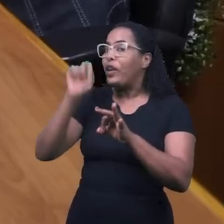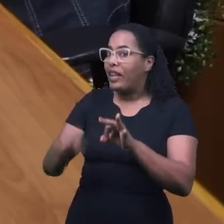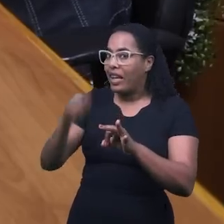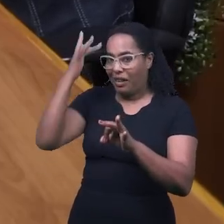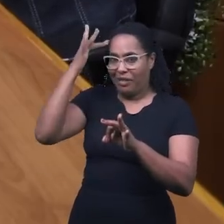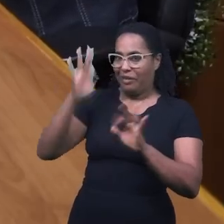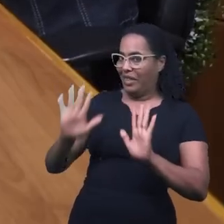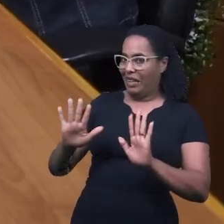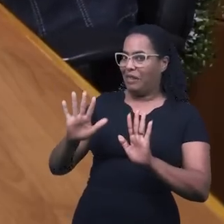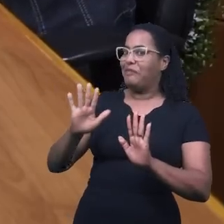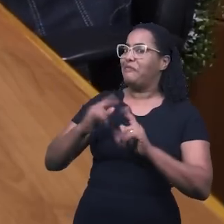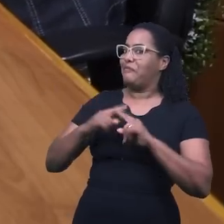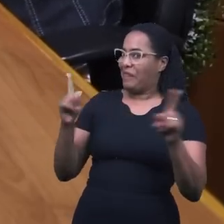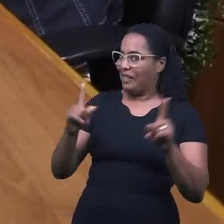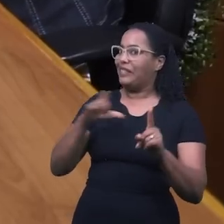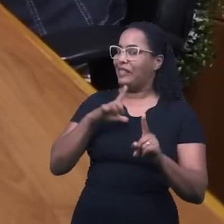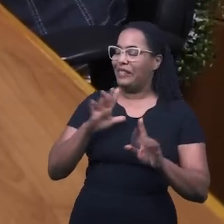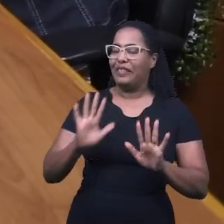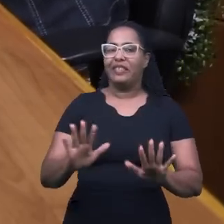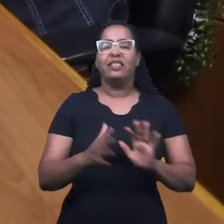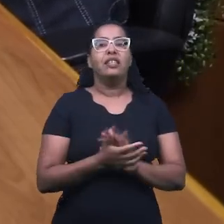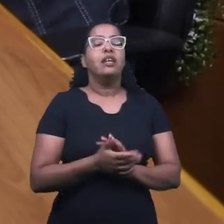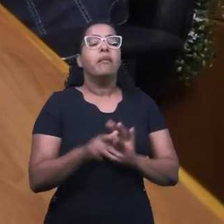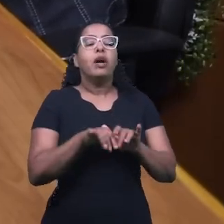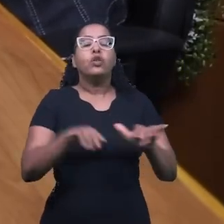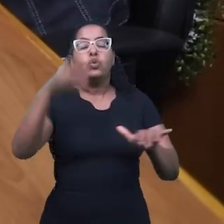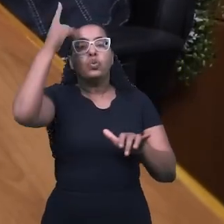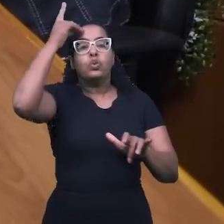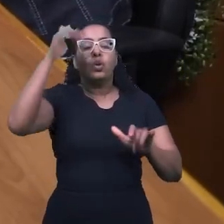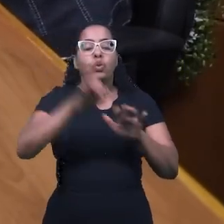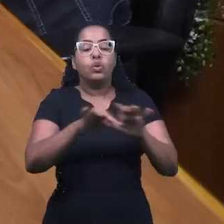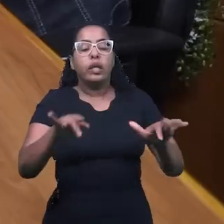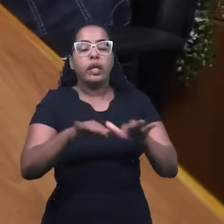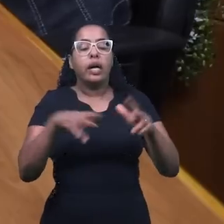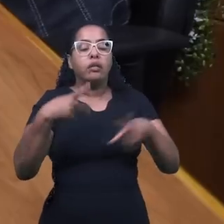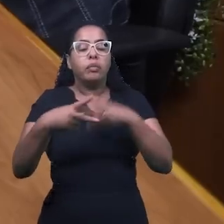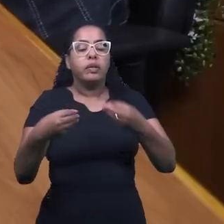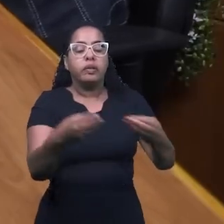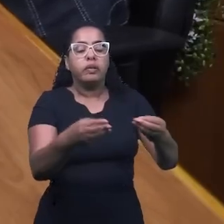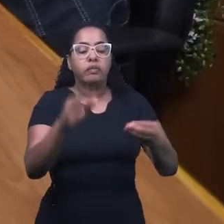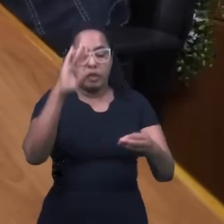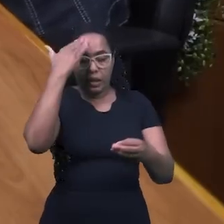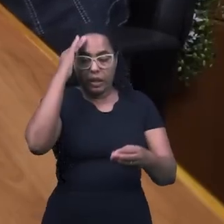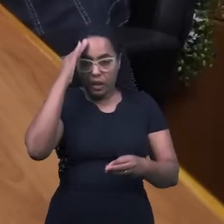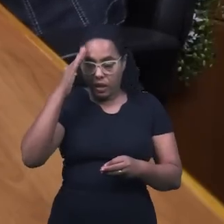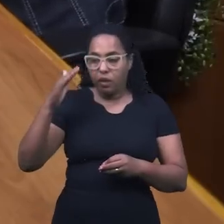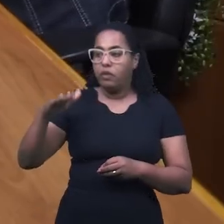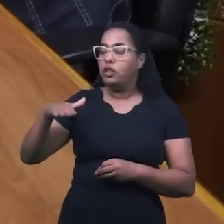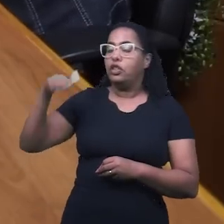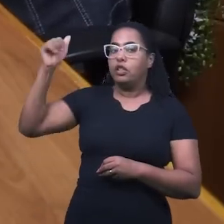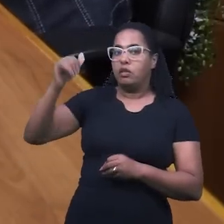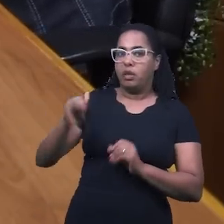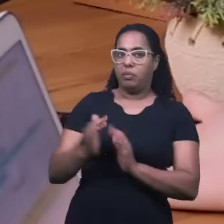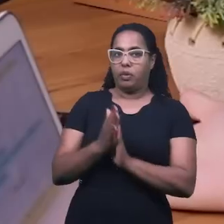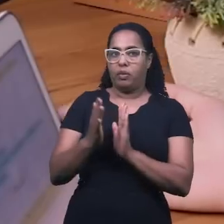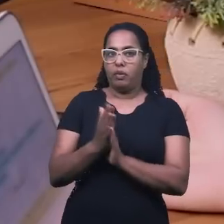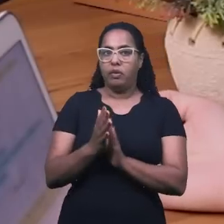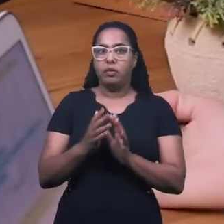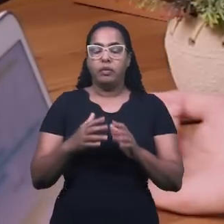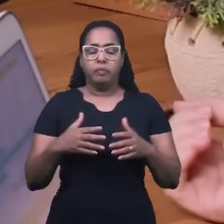que é. Foi a partir daquele dom que você falou no começo a respeito do teclado que você recebia, que você entendeu que era o chamado para o